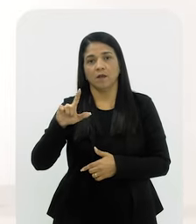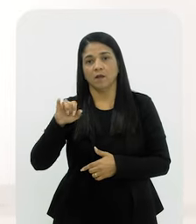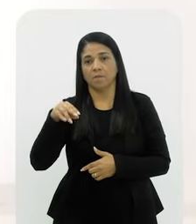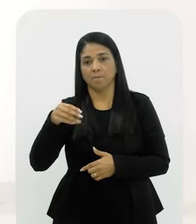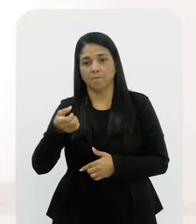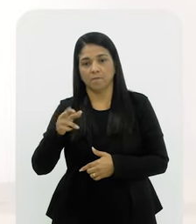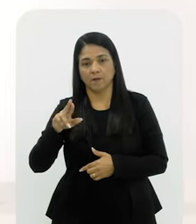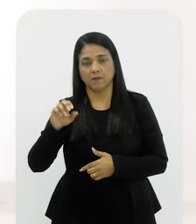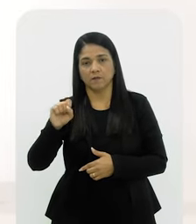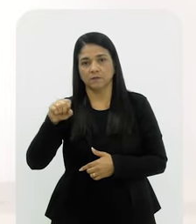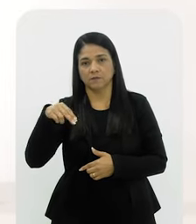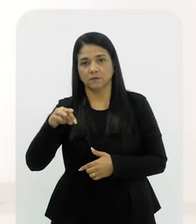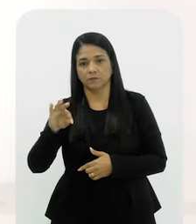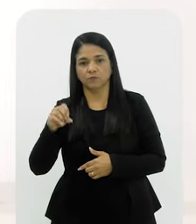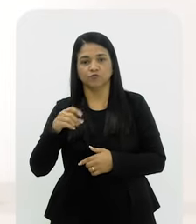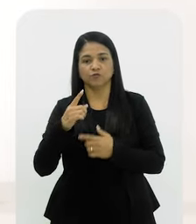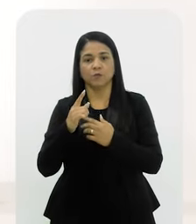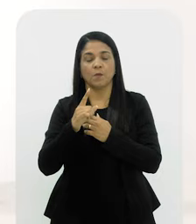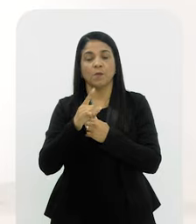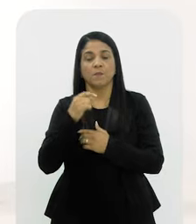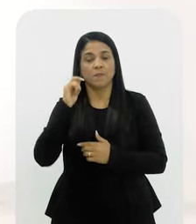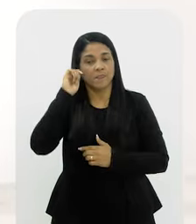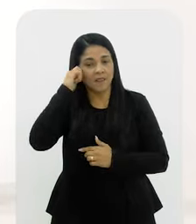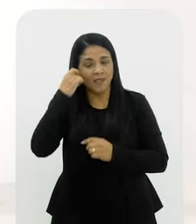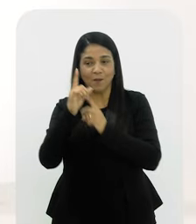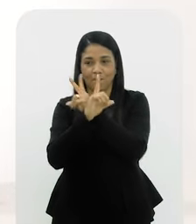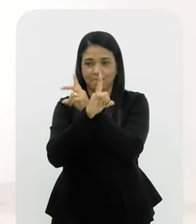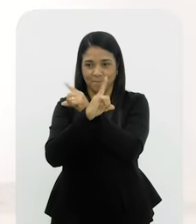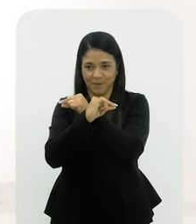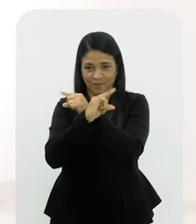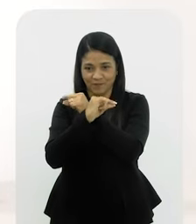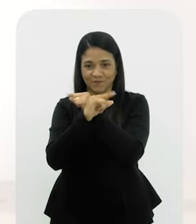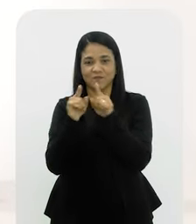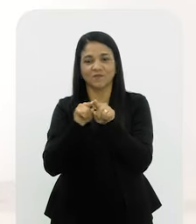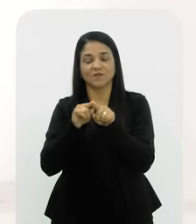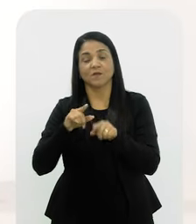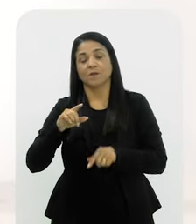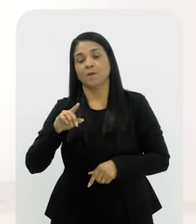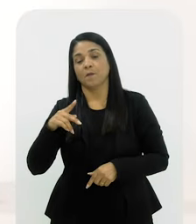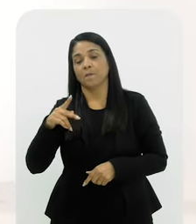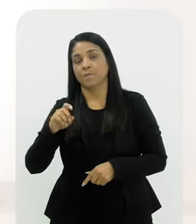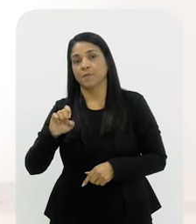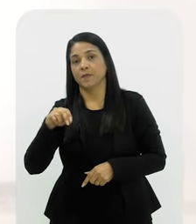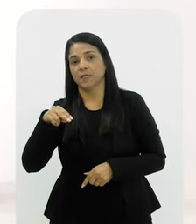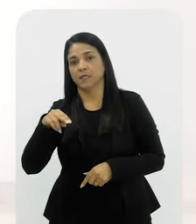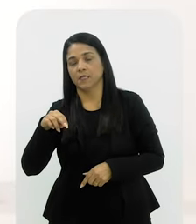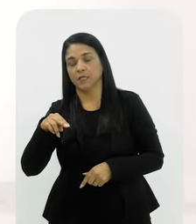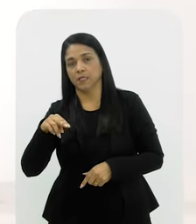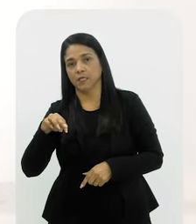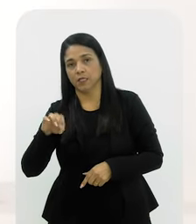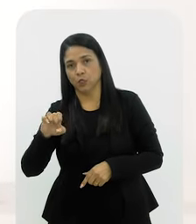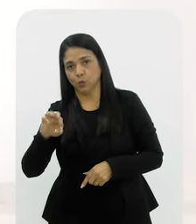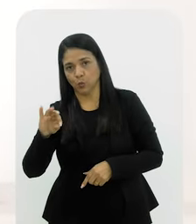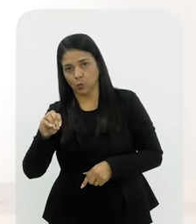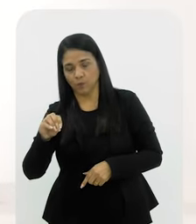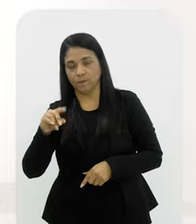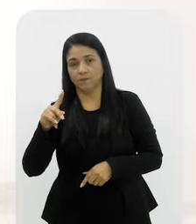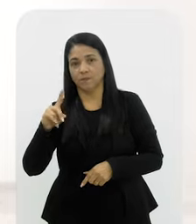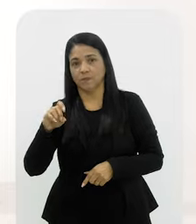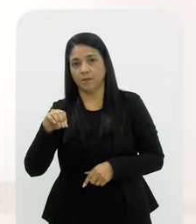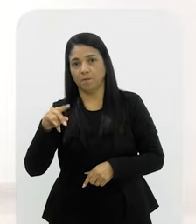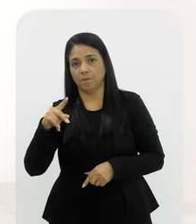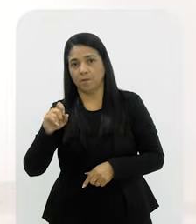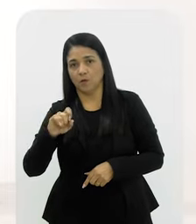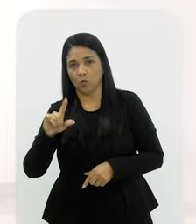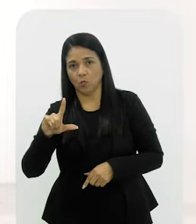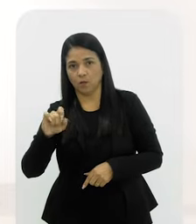Elimar Santos, fiz 3 DVDs, Neguinho da Beija-Flor, Benito de Paula. Estou falando de cantores, né? Uhum. De